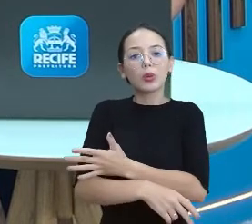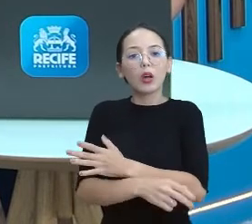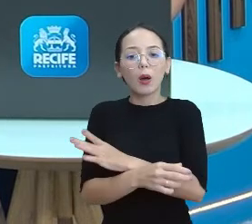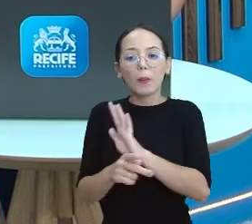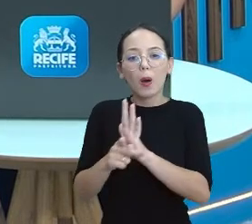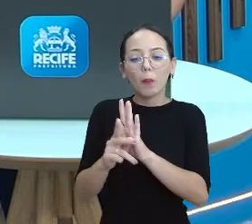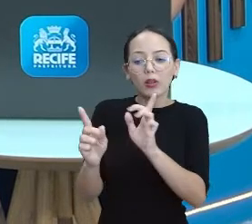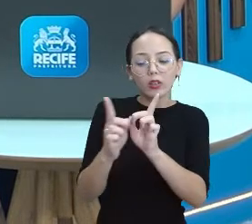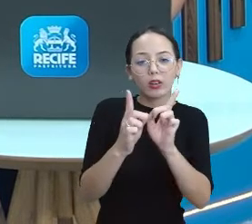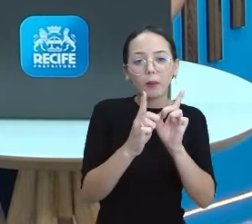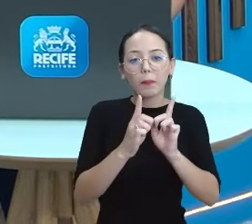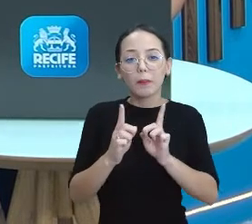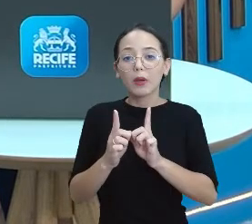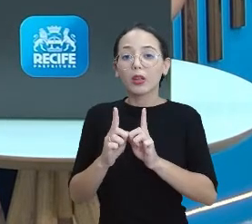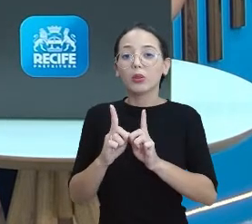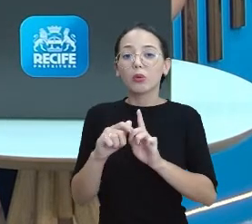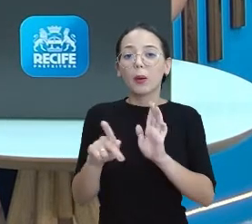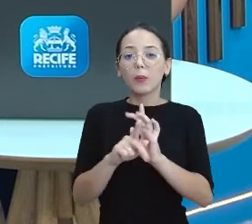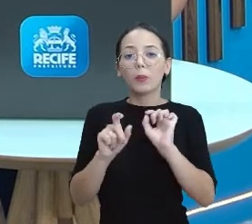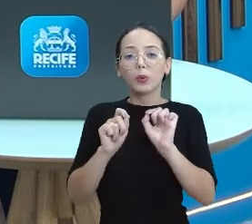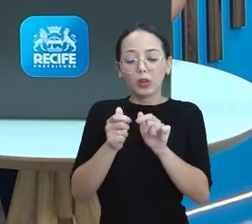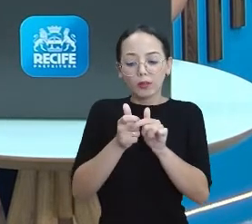atendimento individualizado, sejam